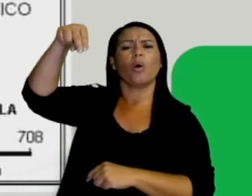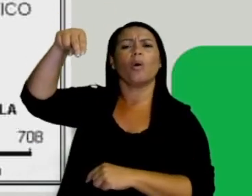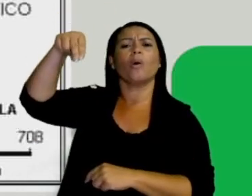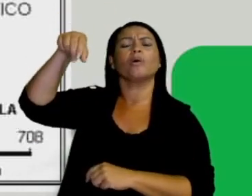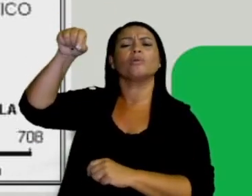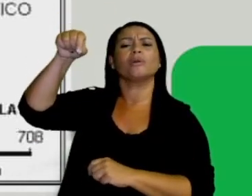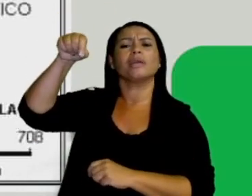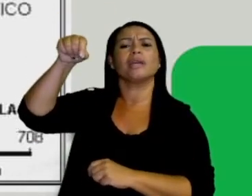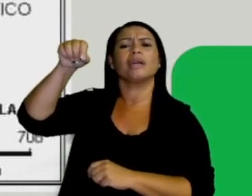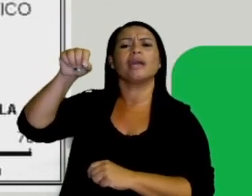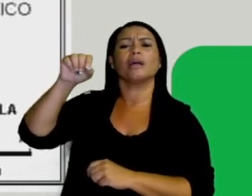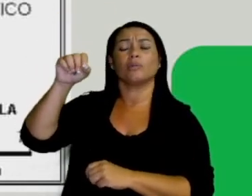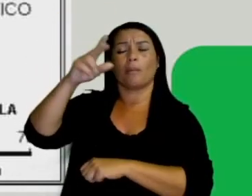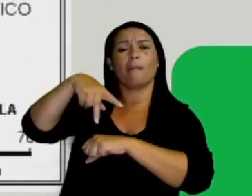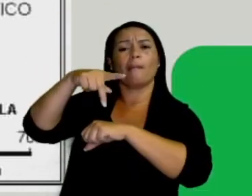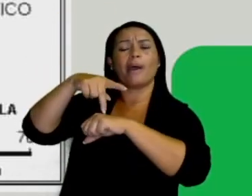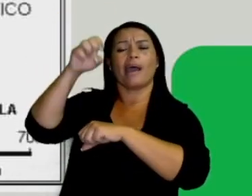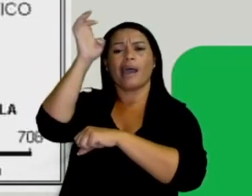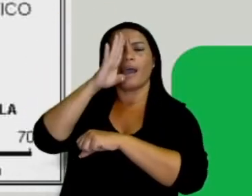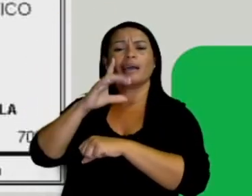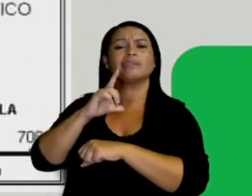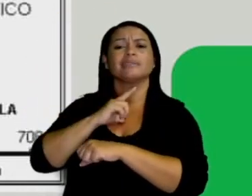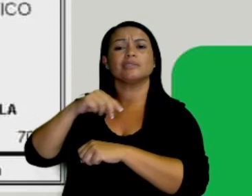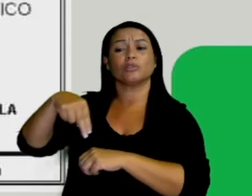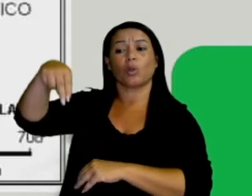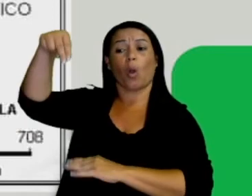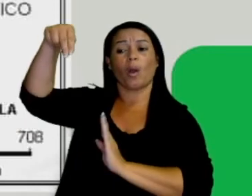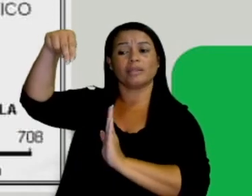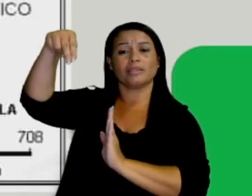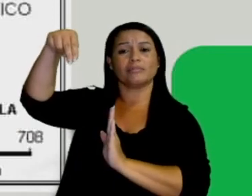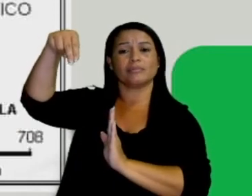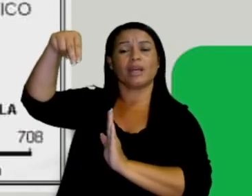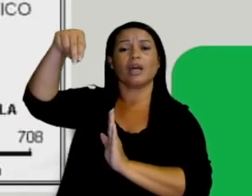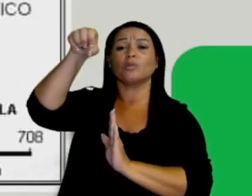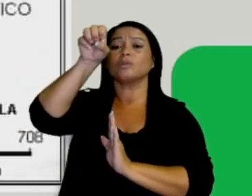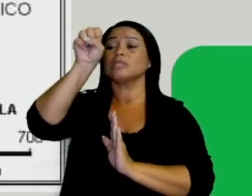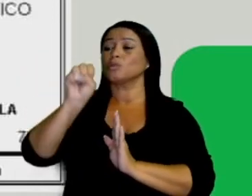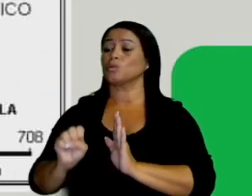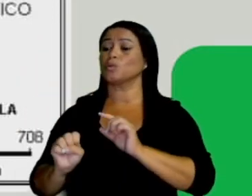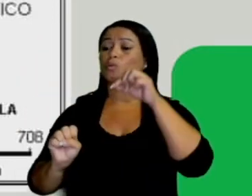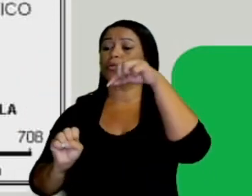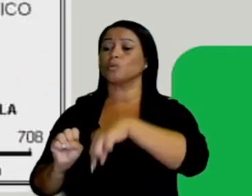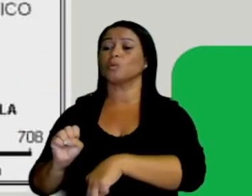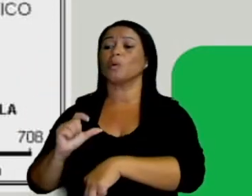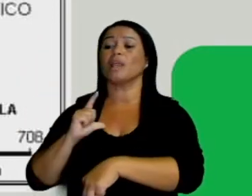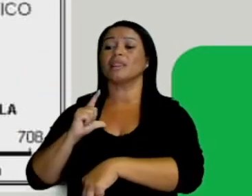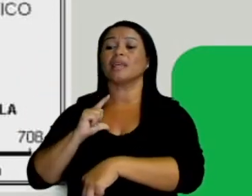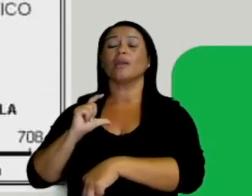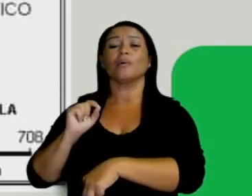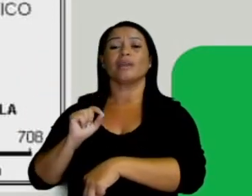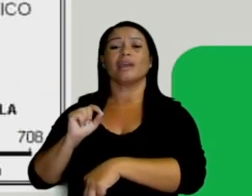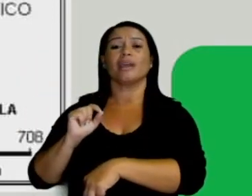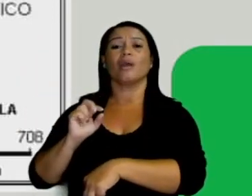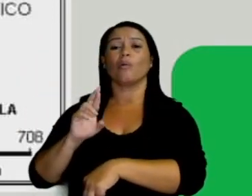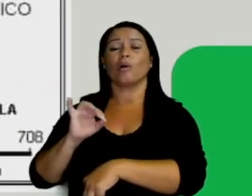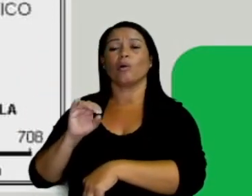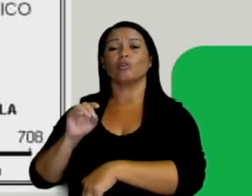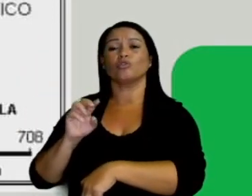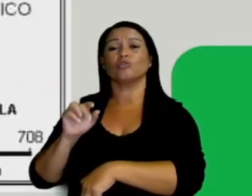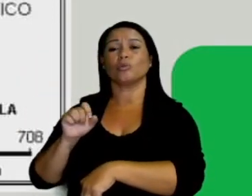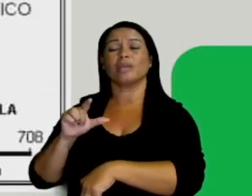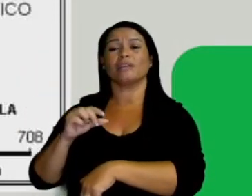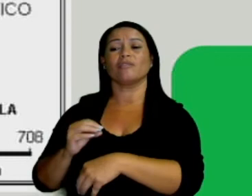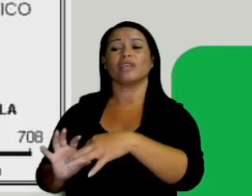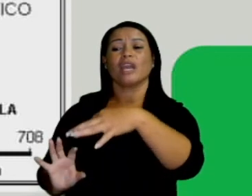ponto extremo do Brasil no sentido norte. No sentido sul, a gente tem o Arroio Chuí, né, que fica na fronteira com o